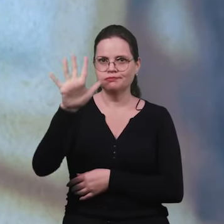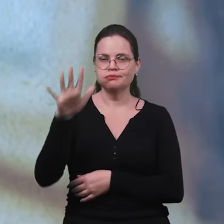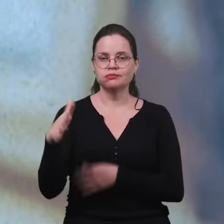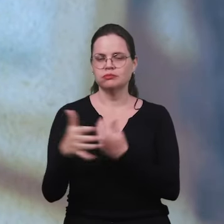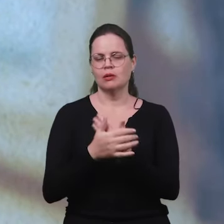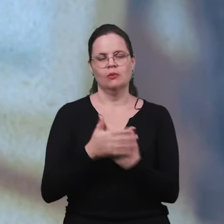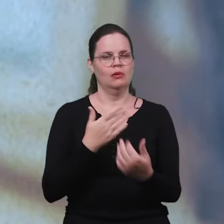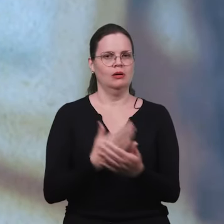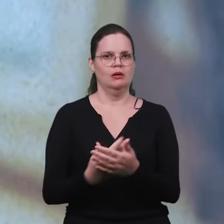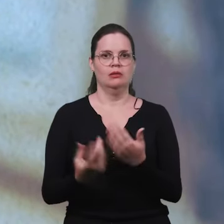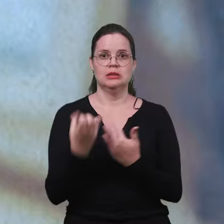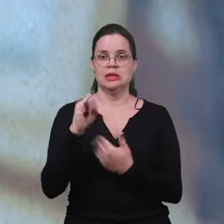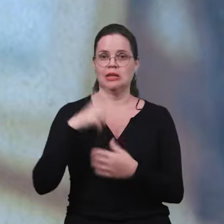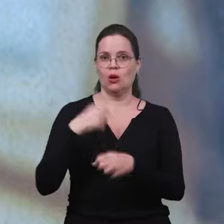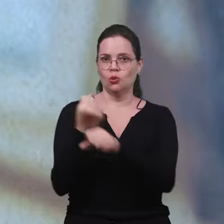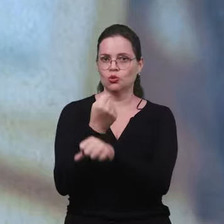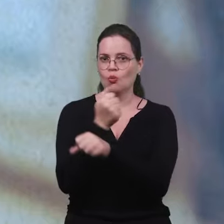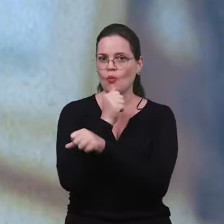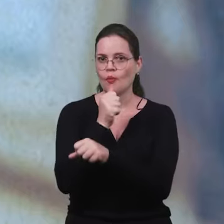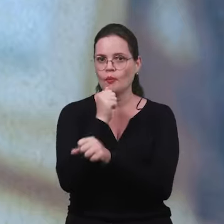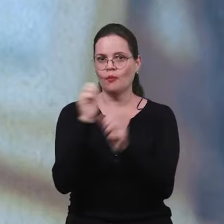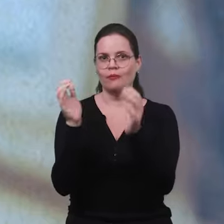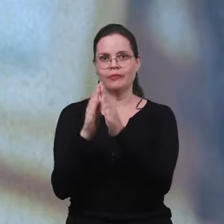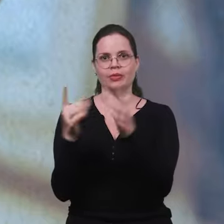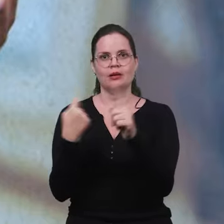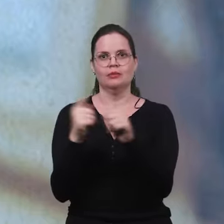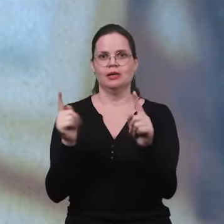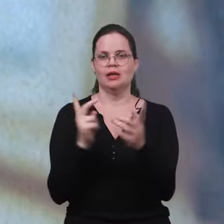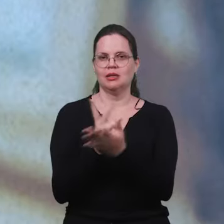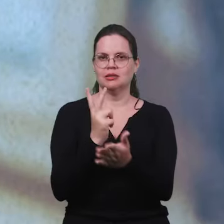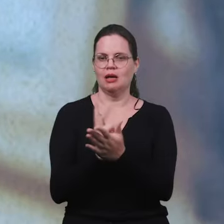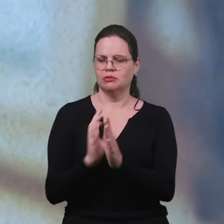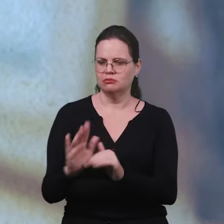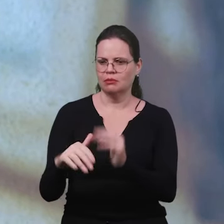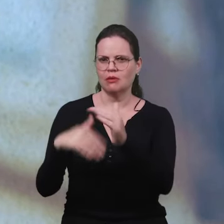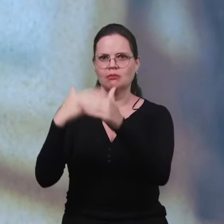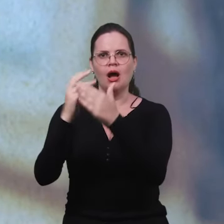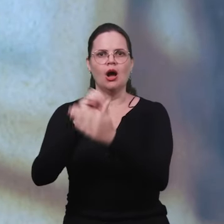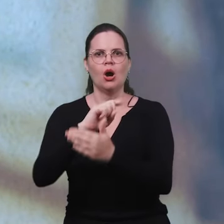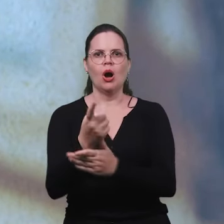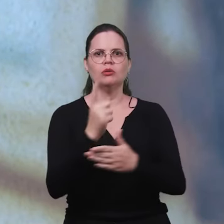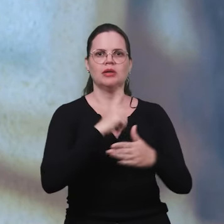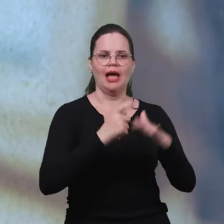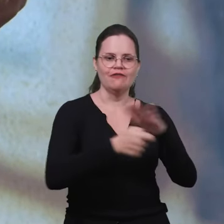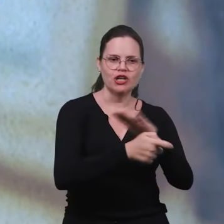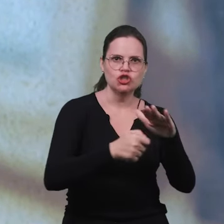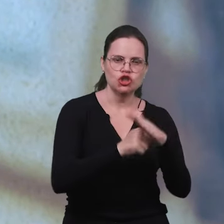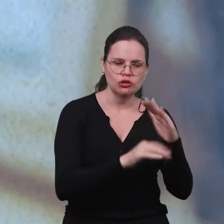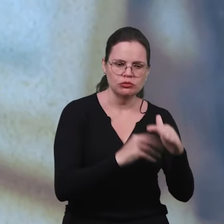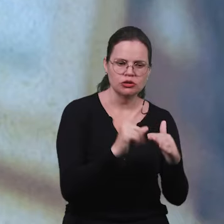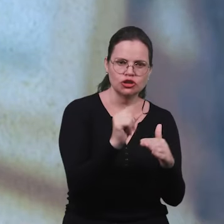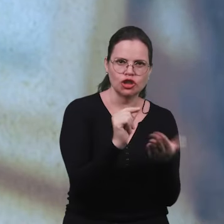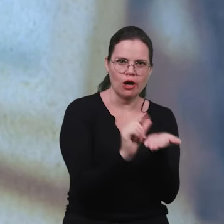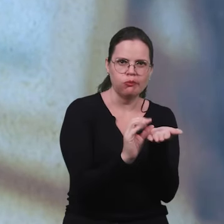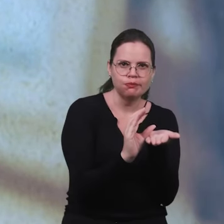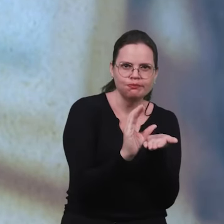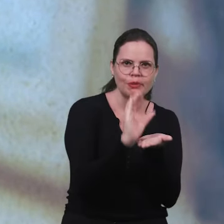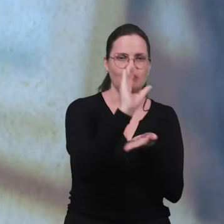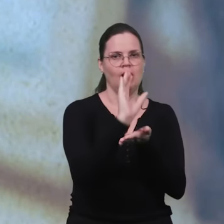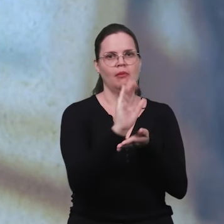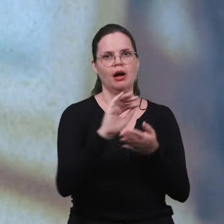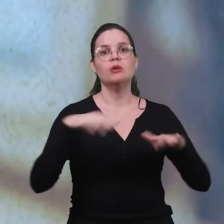ele em construção, né? Você é uma pessoa economicamente ativa, está construindo seu patrimônio ou já tenha, né, um patrimônio mais